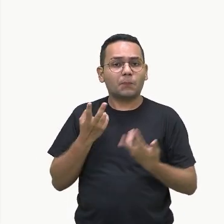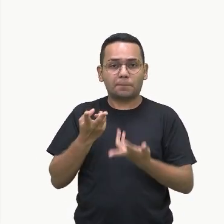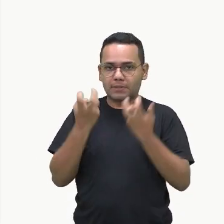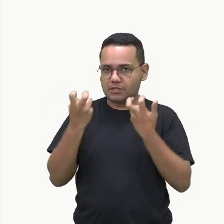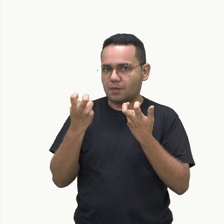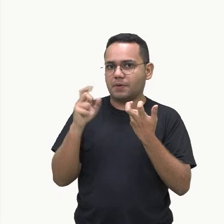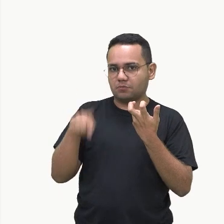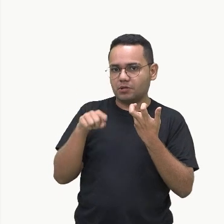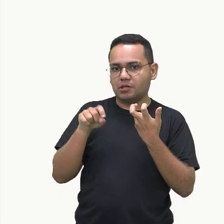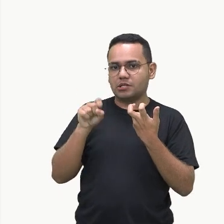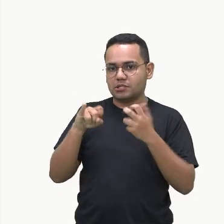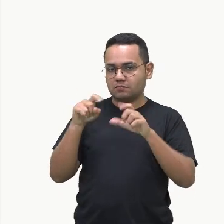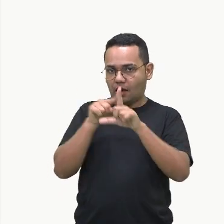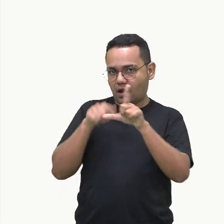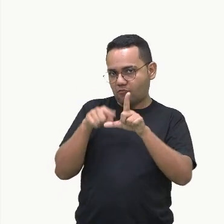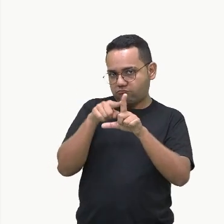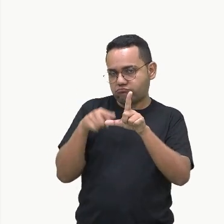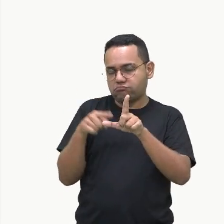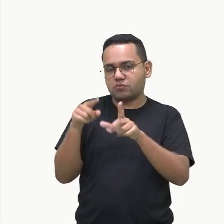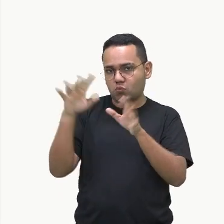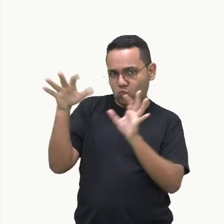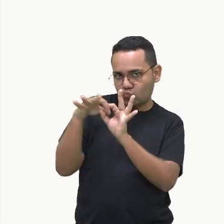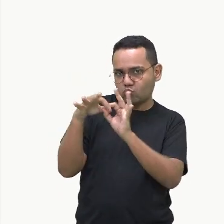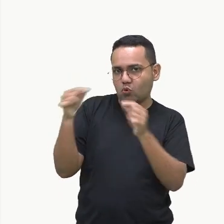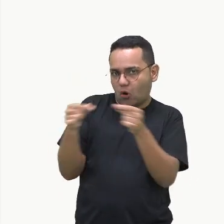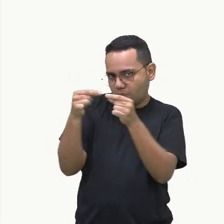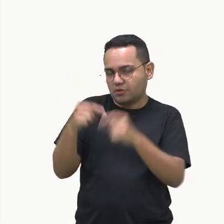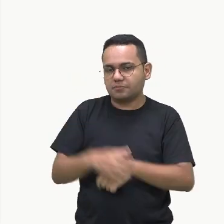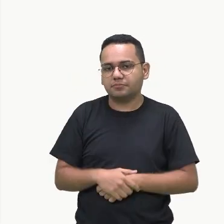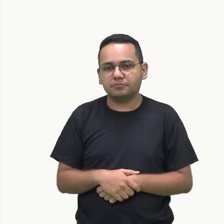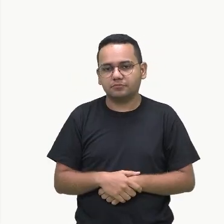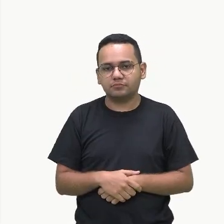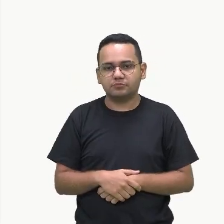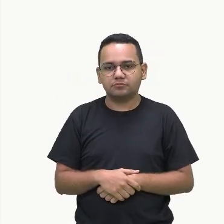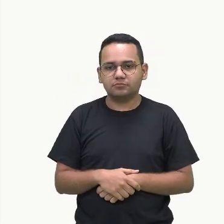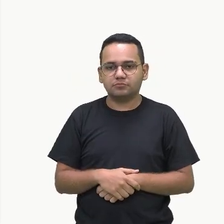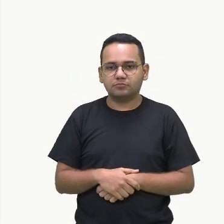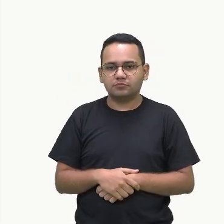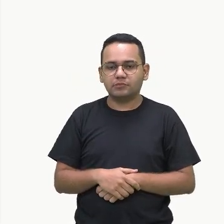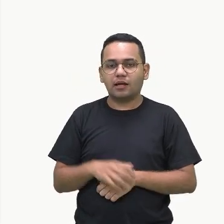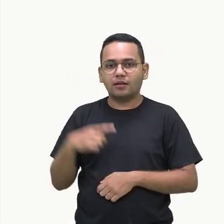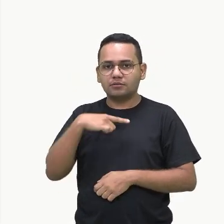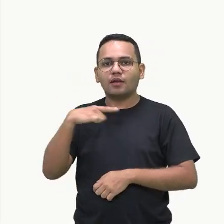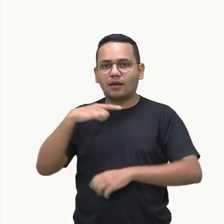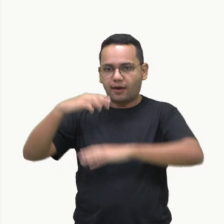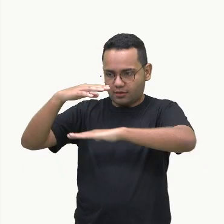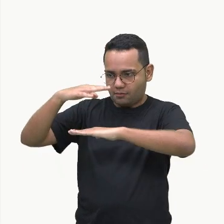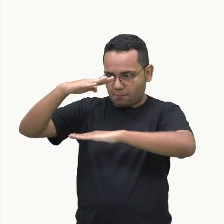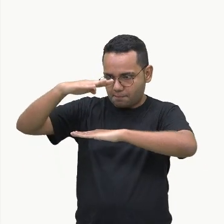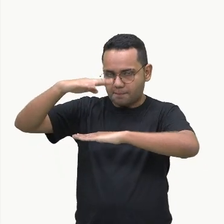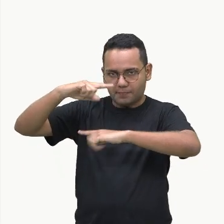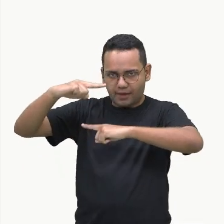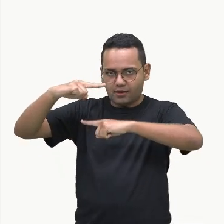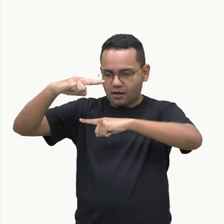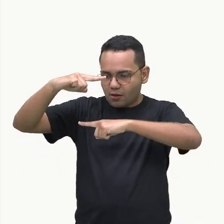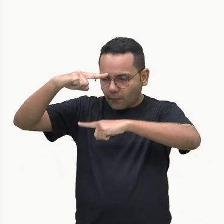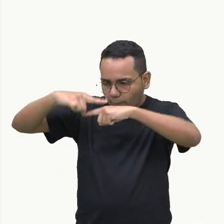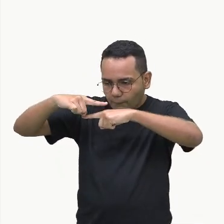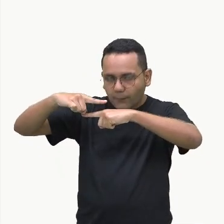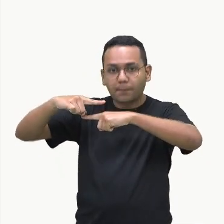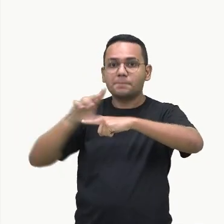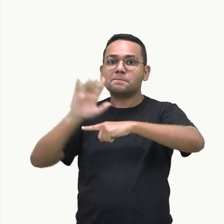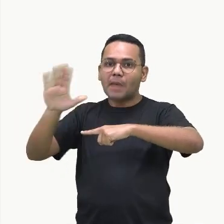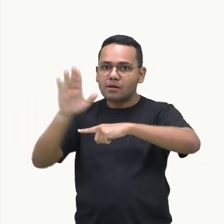correspondentes quando, não é? Supostamente, uma reta sobrepor a outra, uma reta